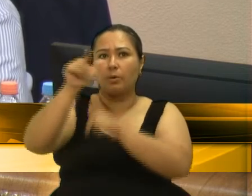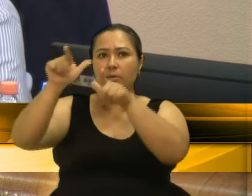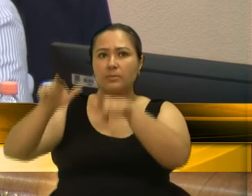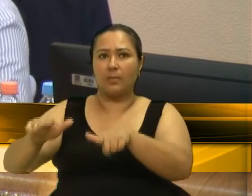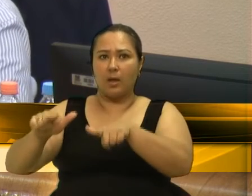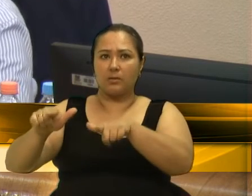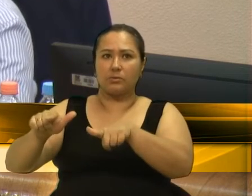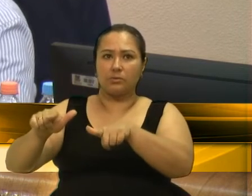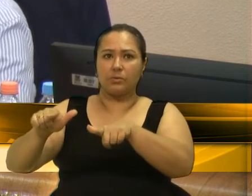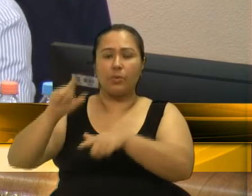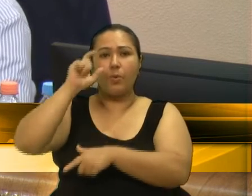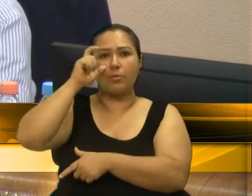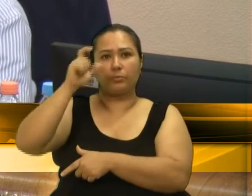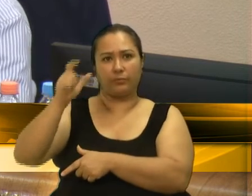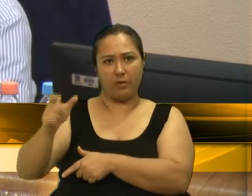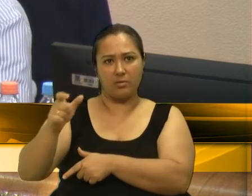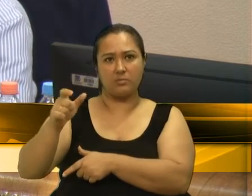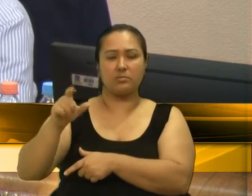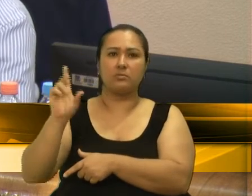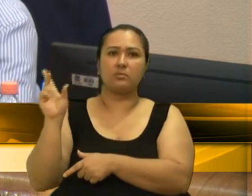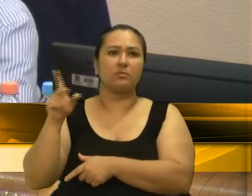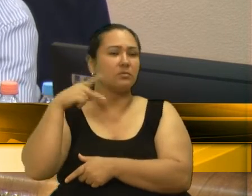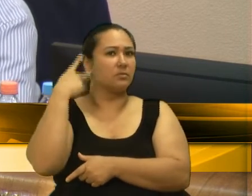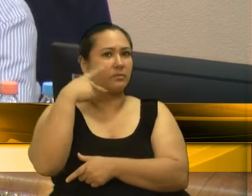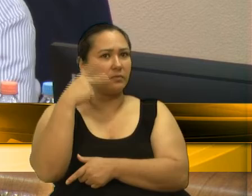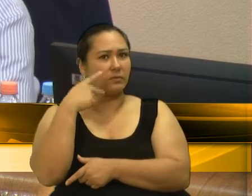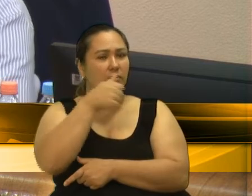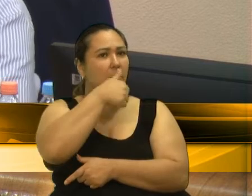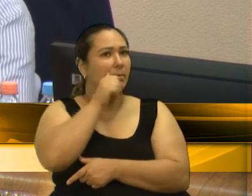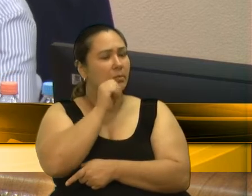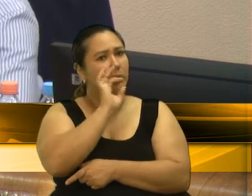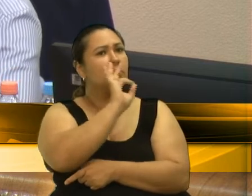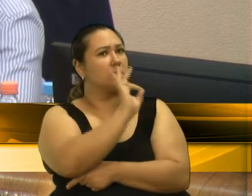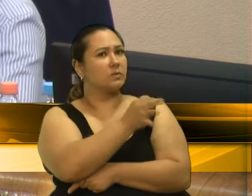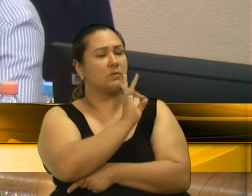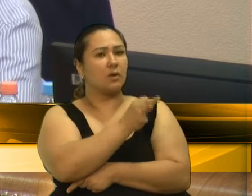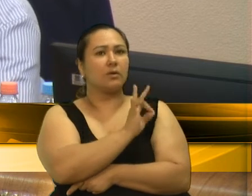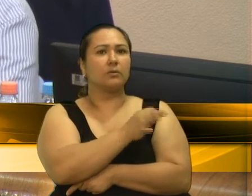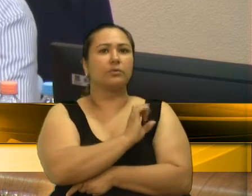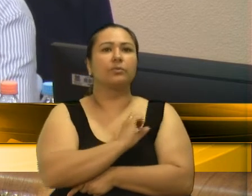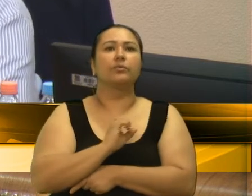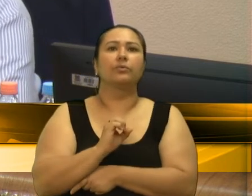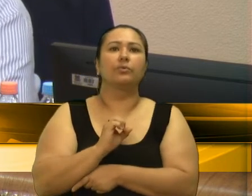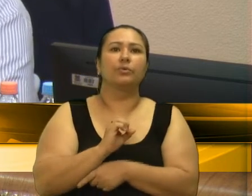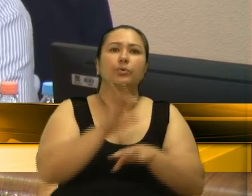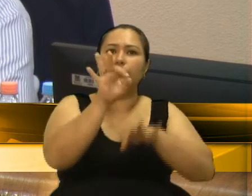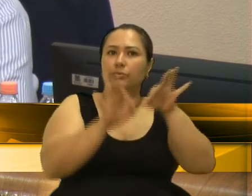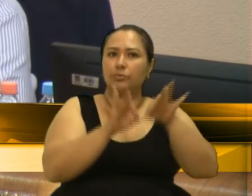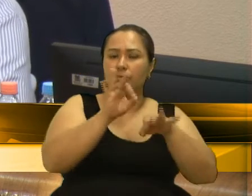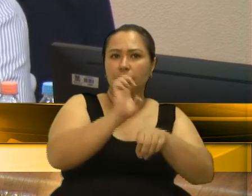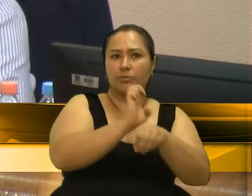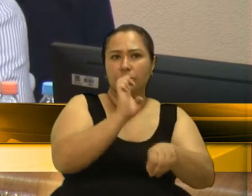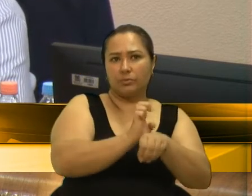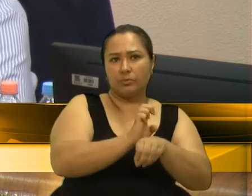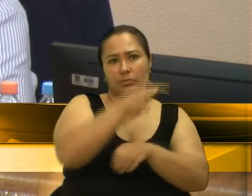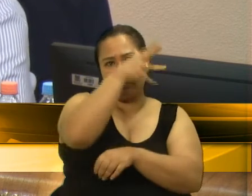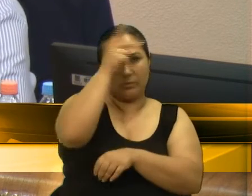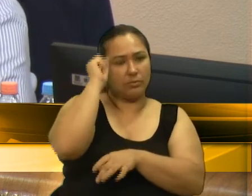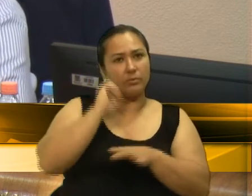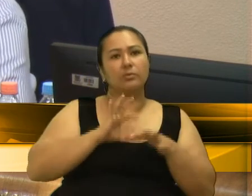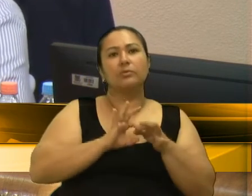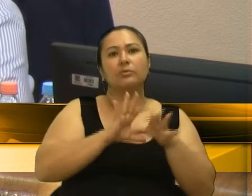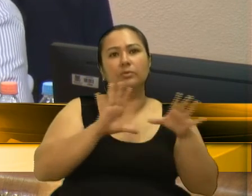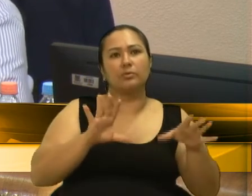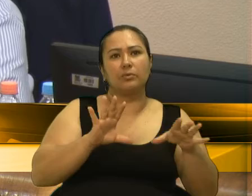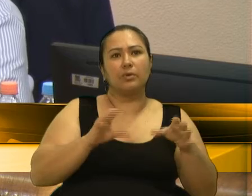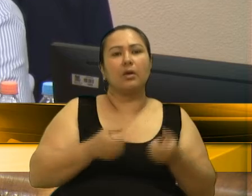Cultura Ordovás. Vereadora Paula, certo. A Justiça Estadual ordenou que o prefeito permitisse que a realização do evento